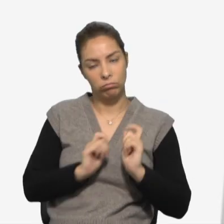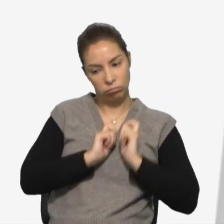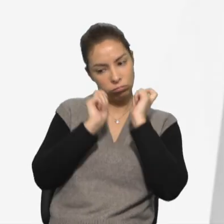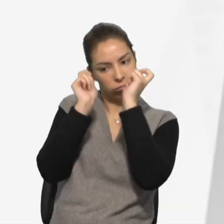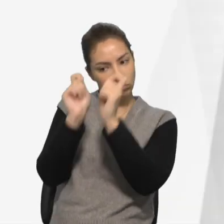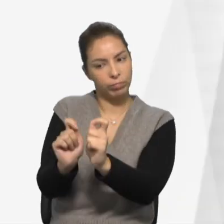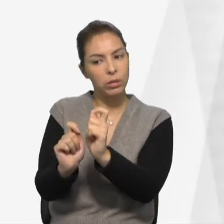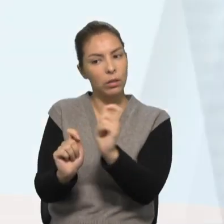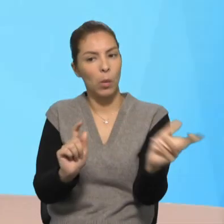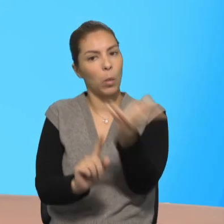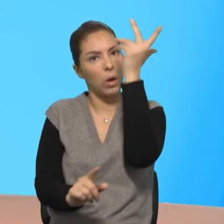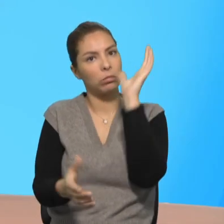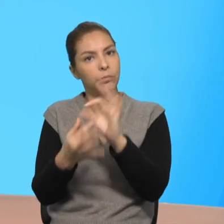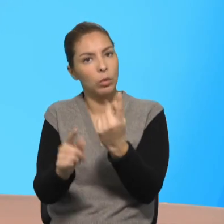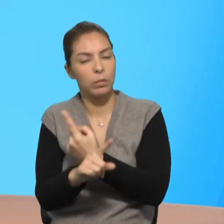complacência.